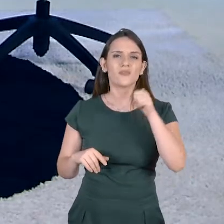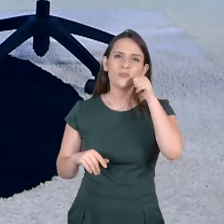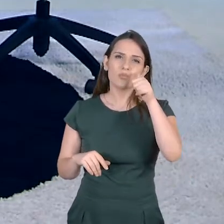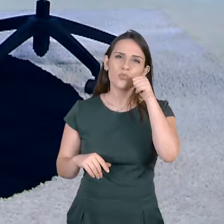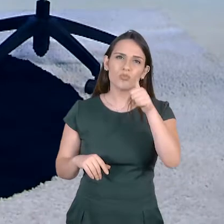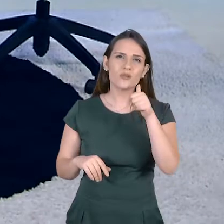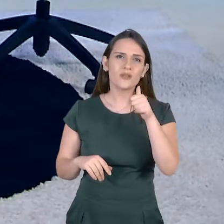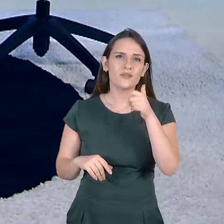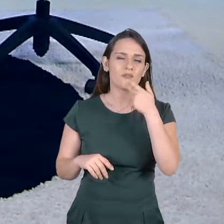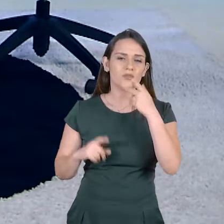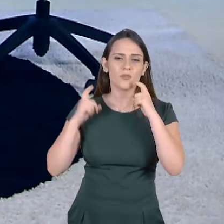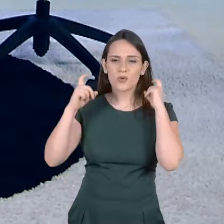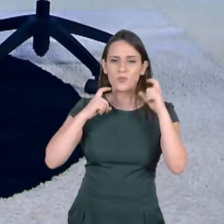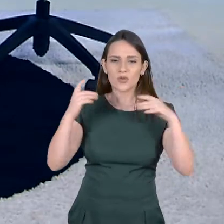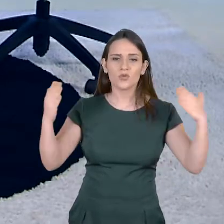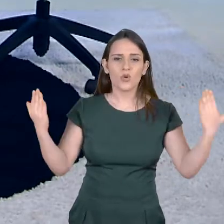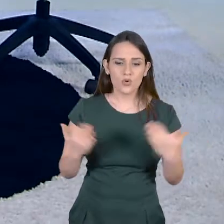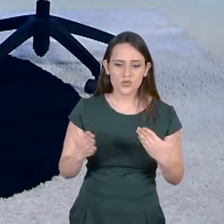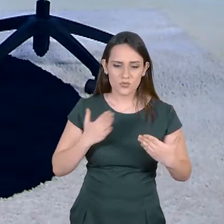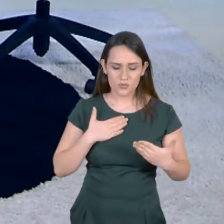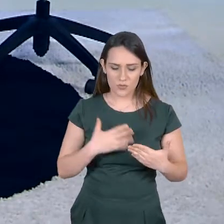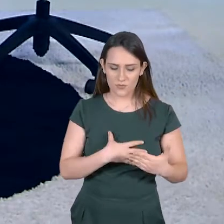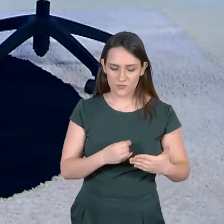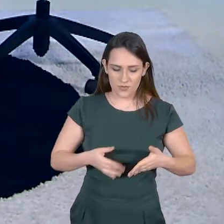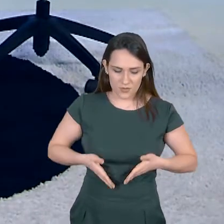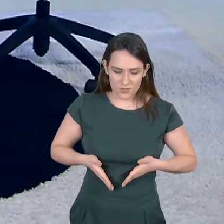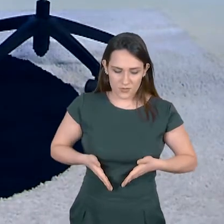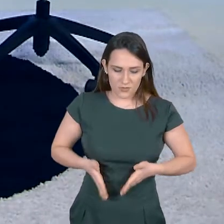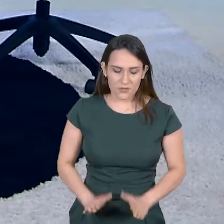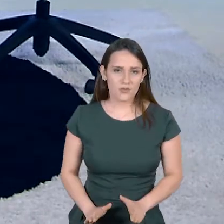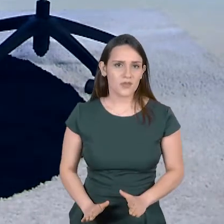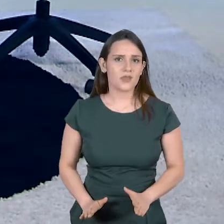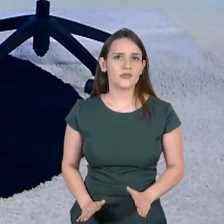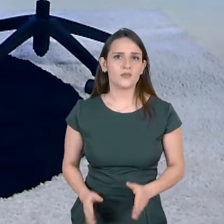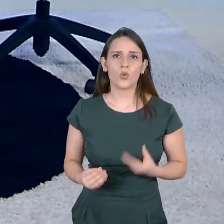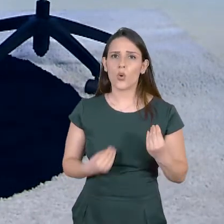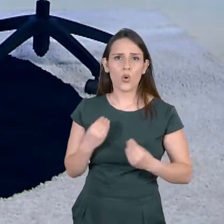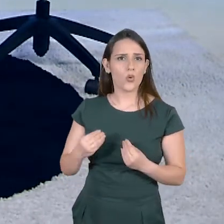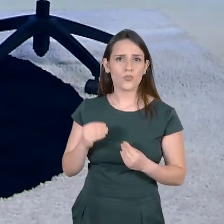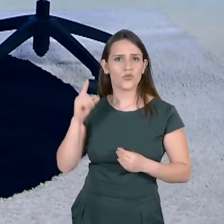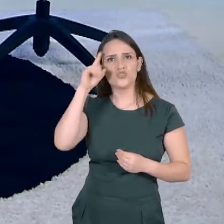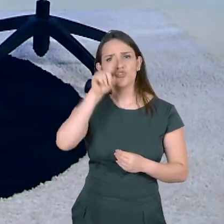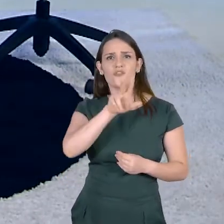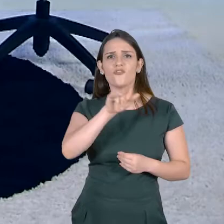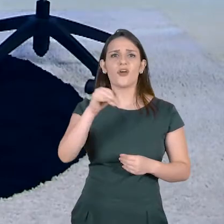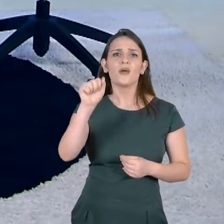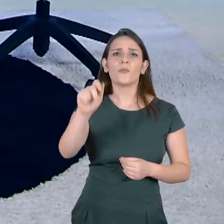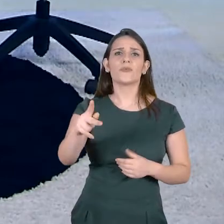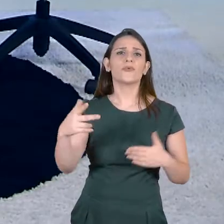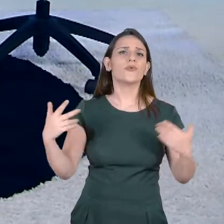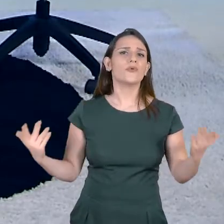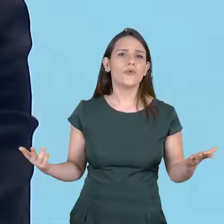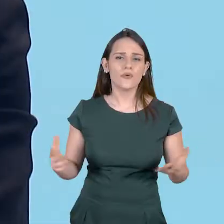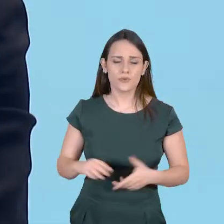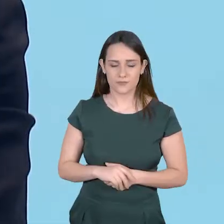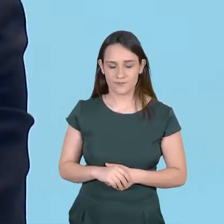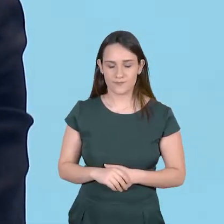Exato. Agora, quando é que eles vão se aposentar? Exato, para a nova geração. Para a nova geração, né, deputado? Importante dizer